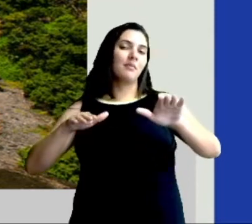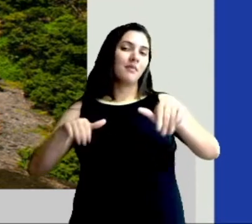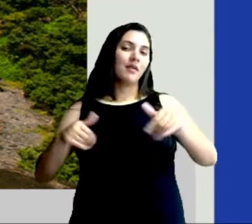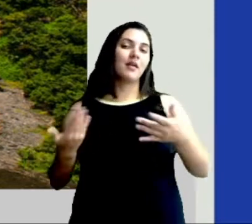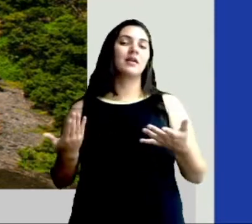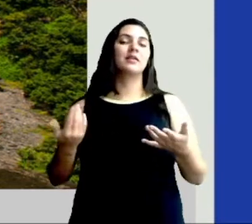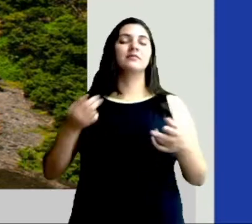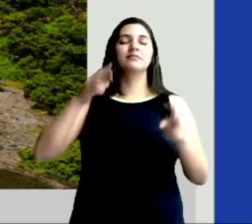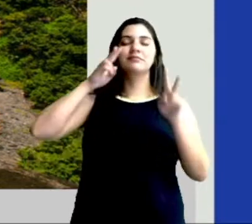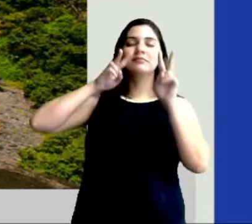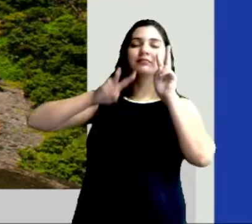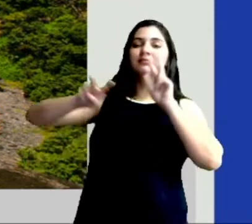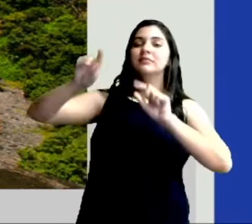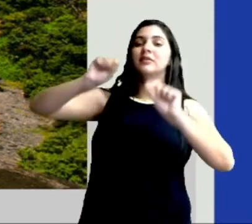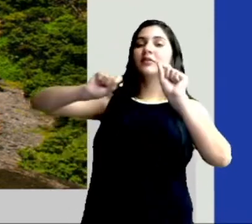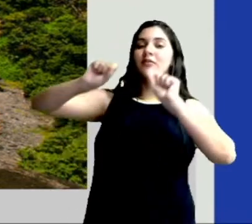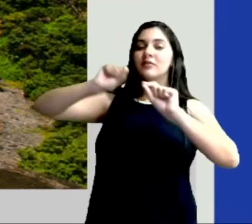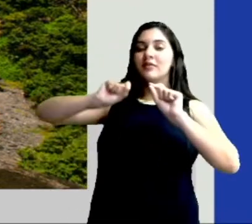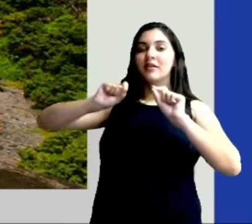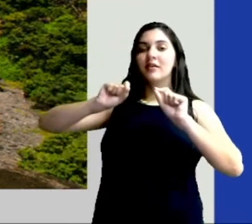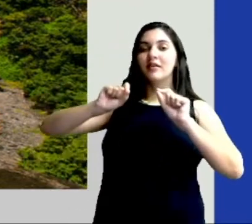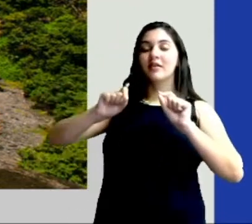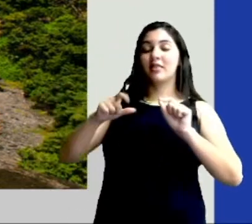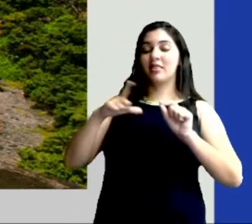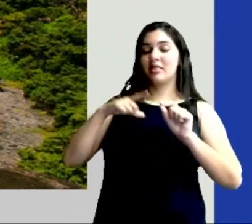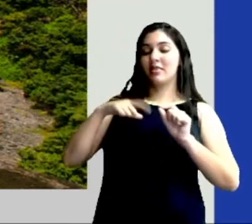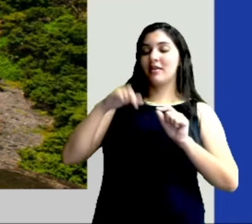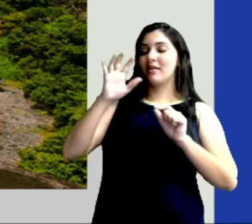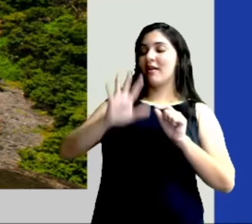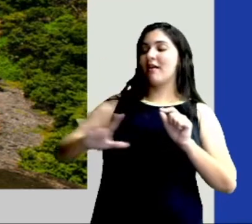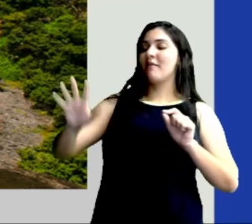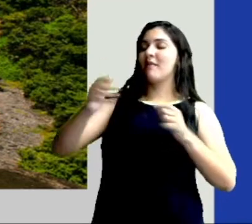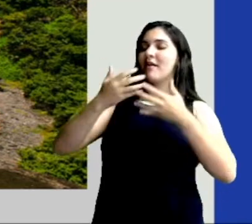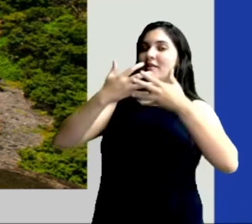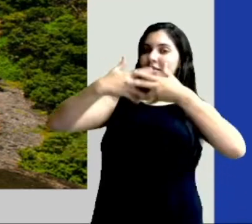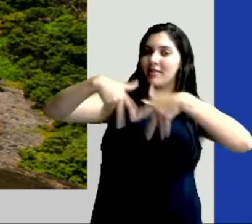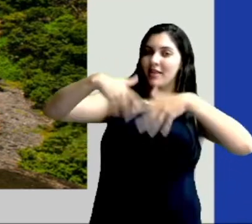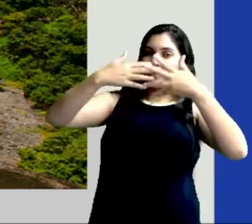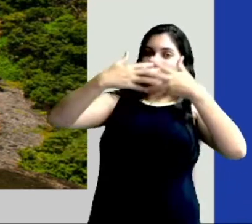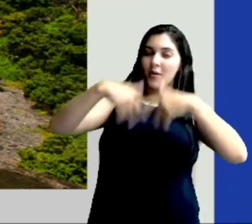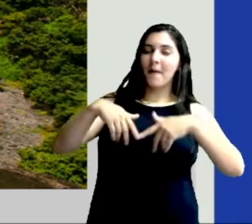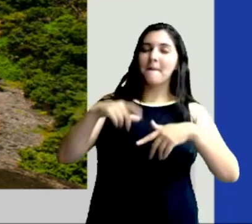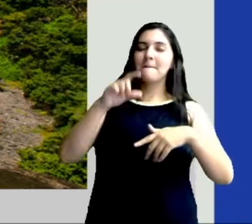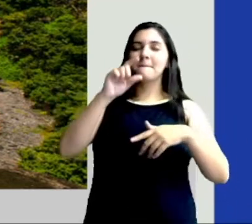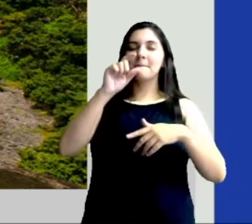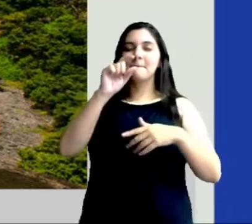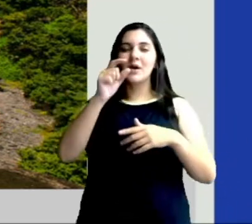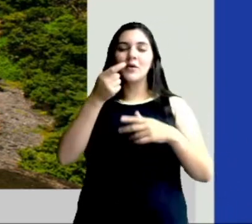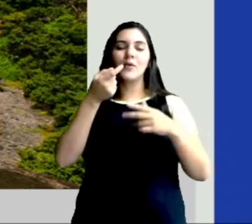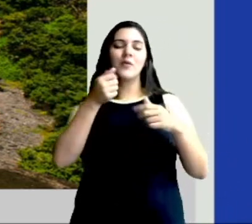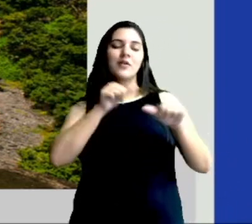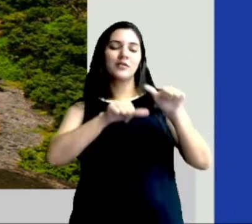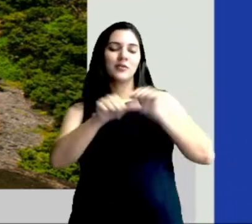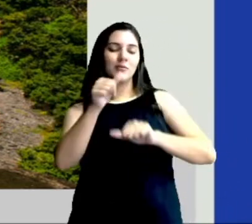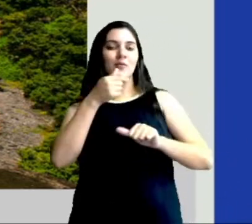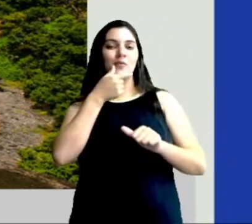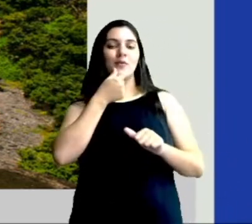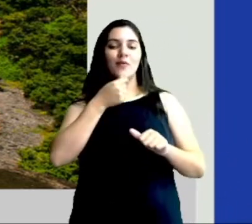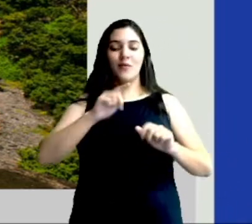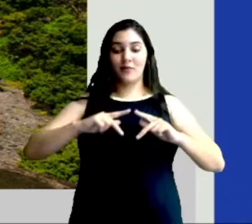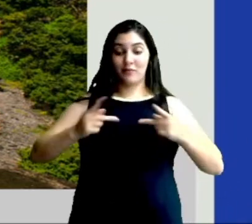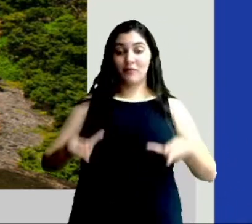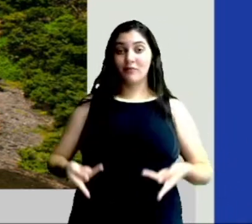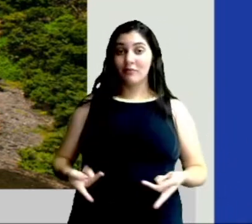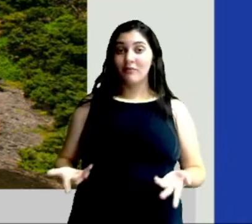praias. A gente vê essa questão mesmo de uma paisagem natural, né, com pouca intervenção humana. Veja